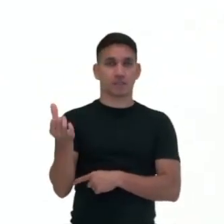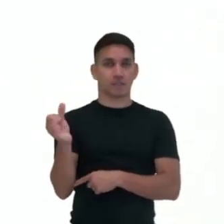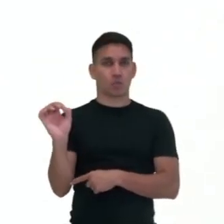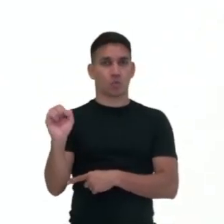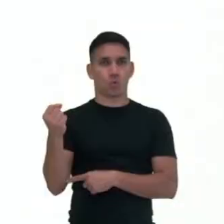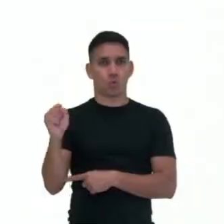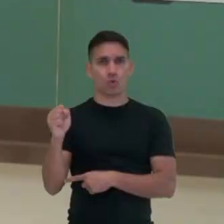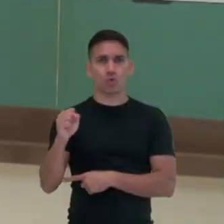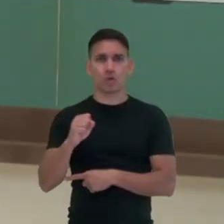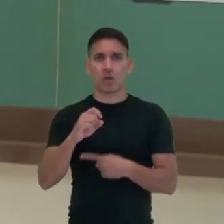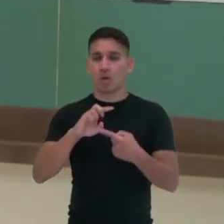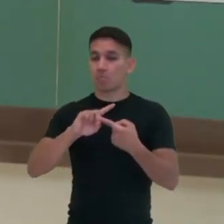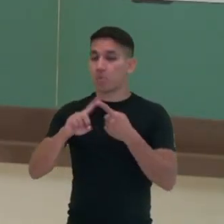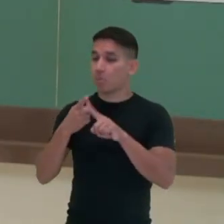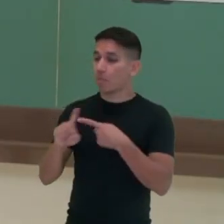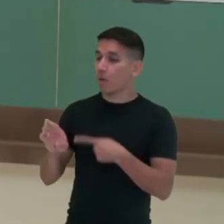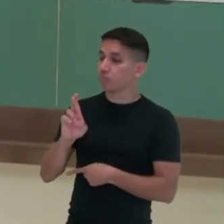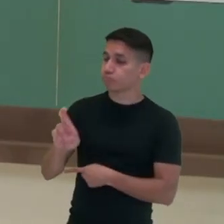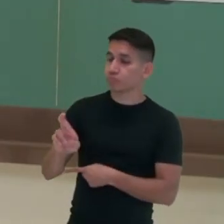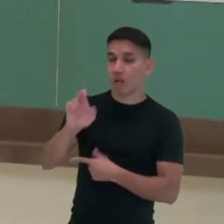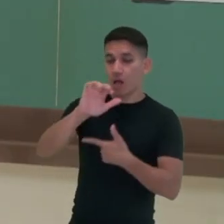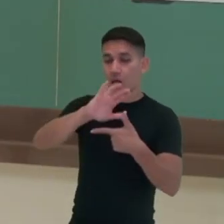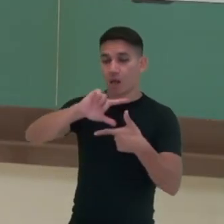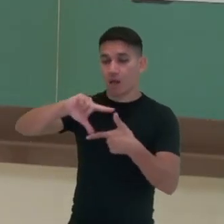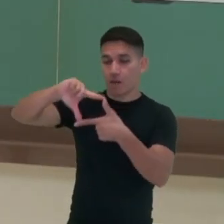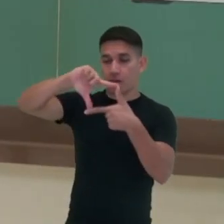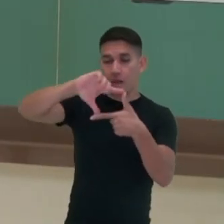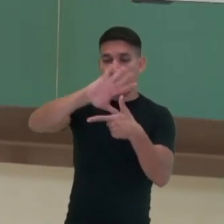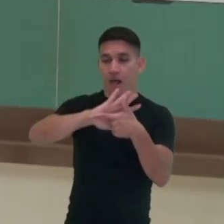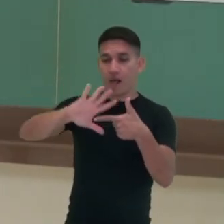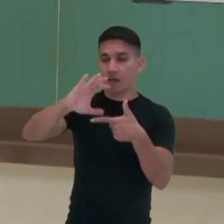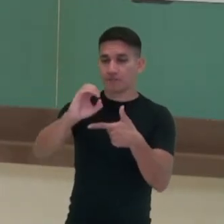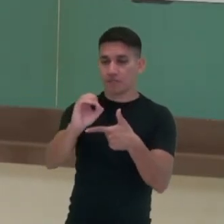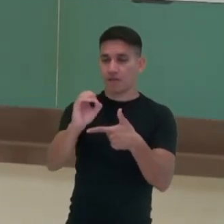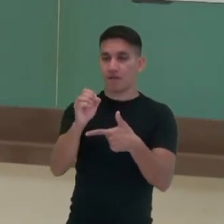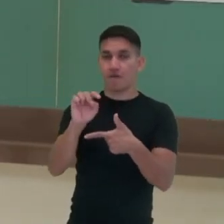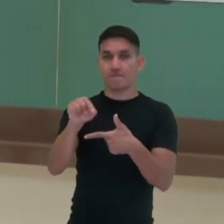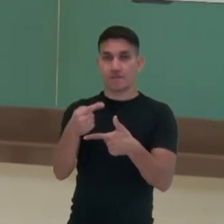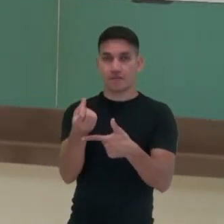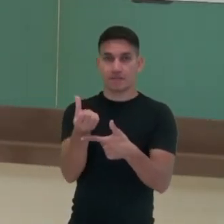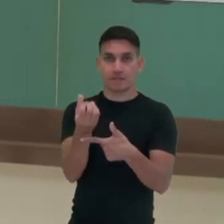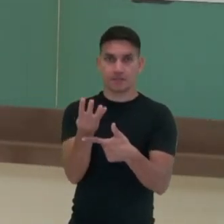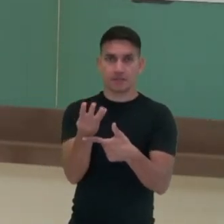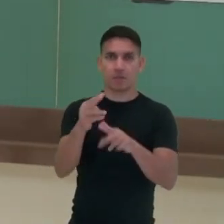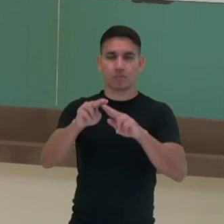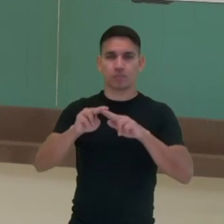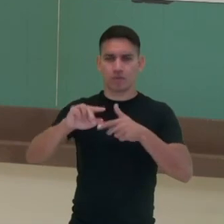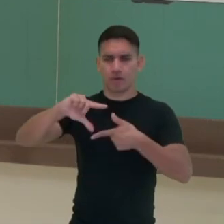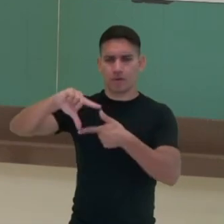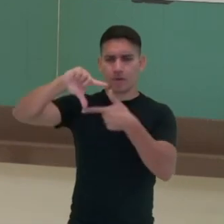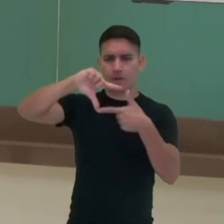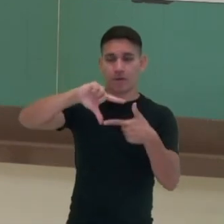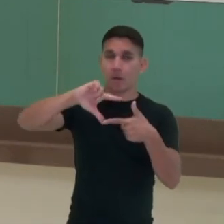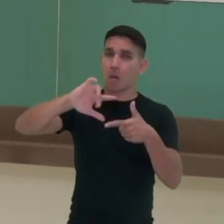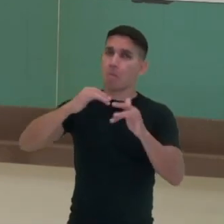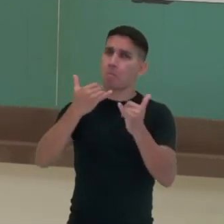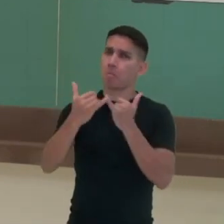os cálculos, o valor da área é 0,64. Então, a área do retângulo é